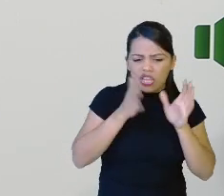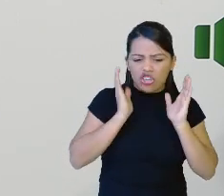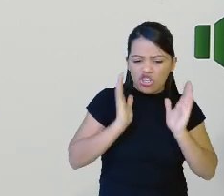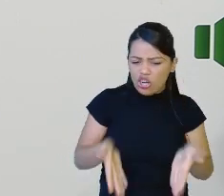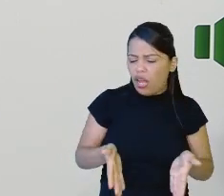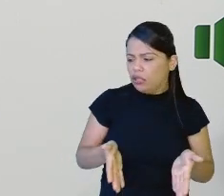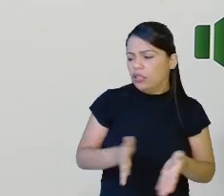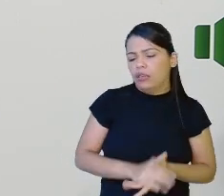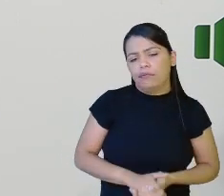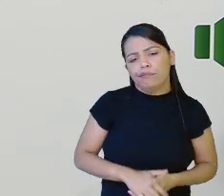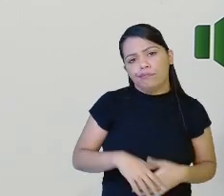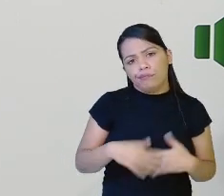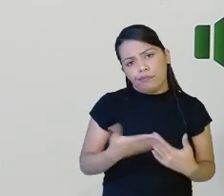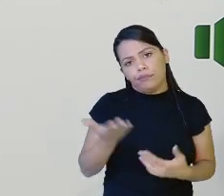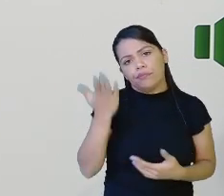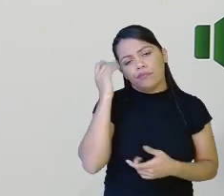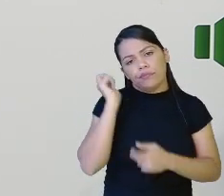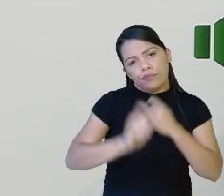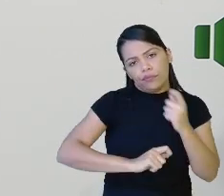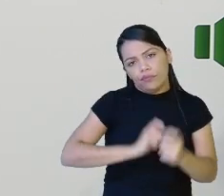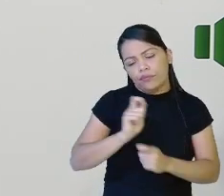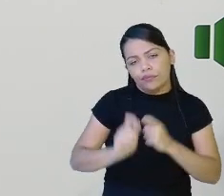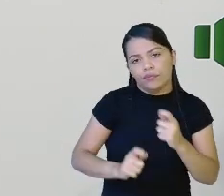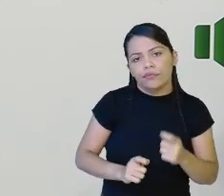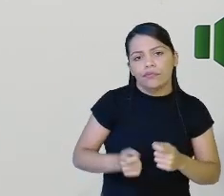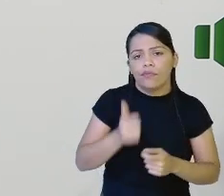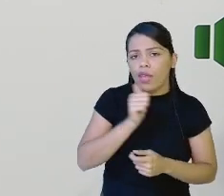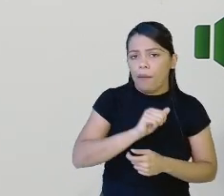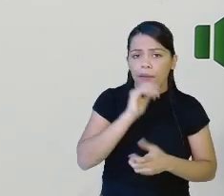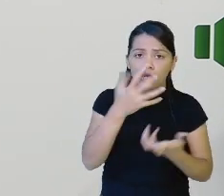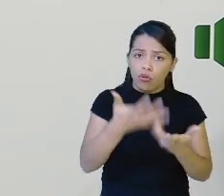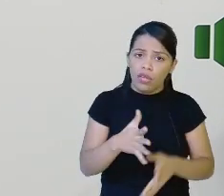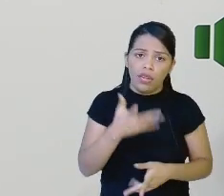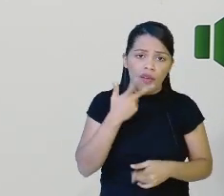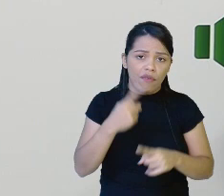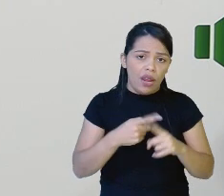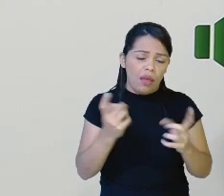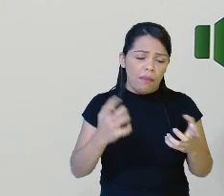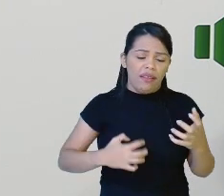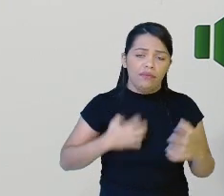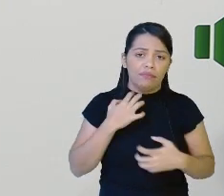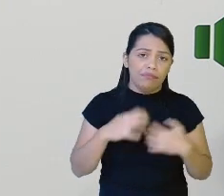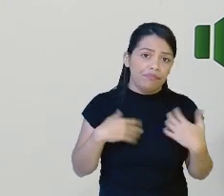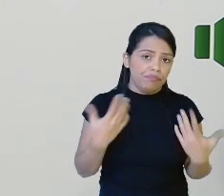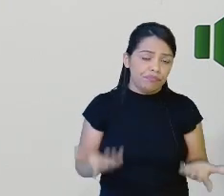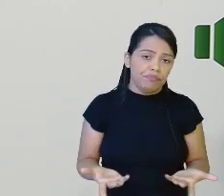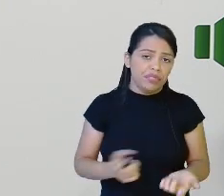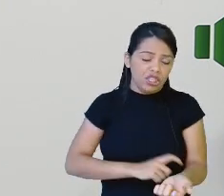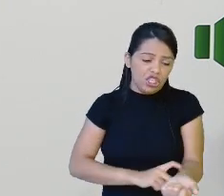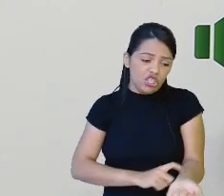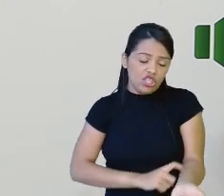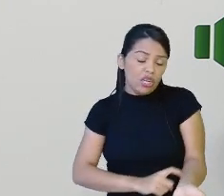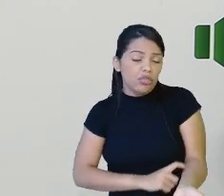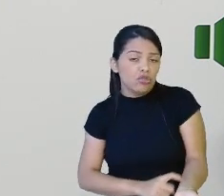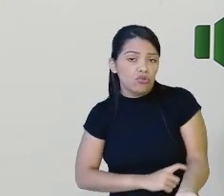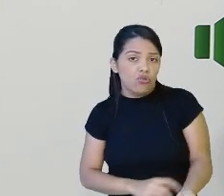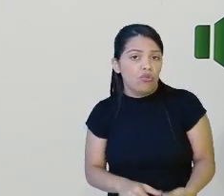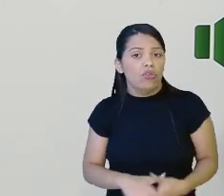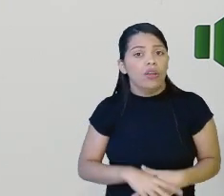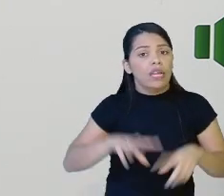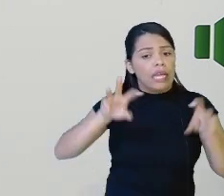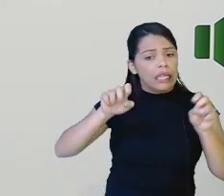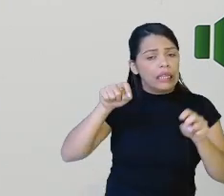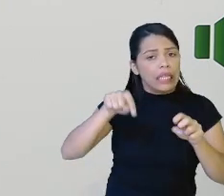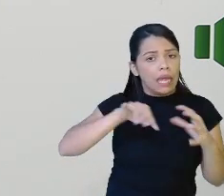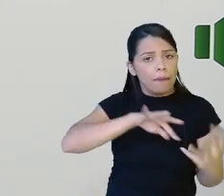te pergunto aí, esse tema é um tema atual? Será que no nosso país, no mundo, existe